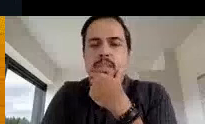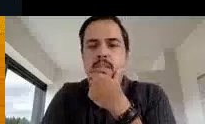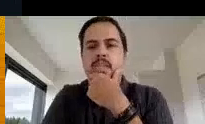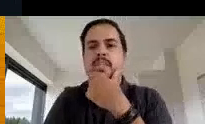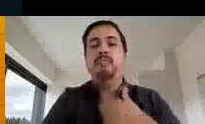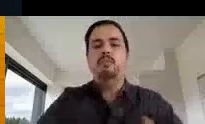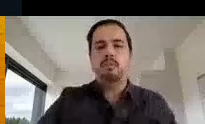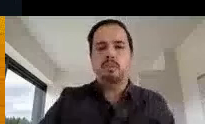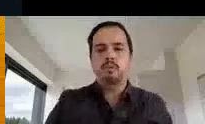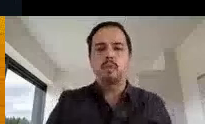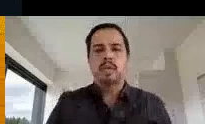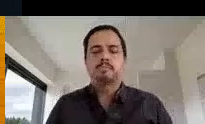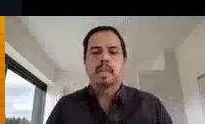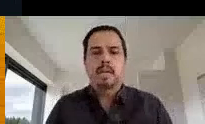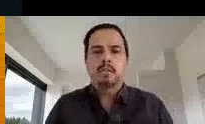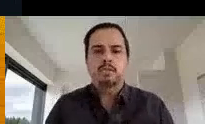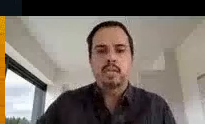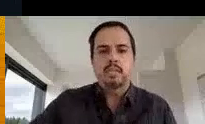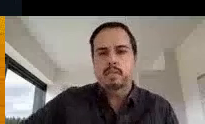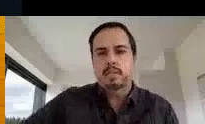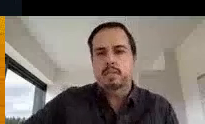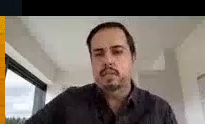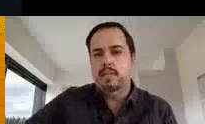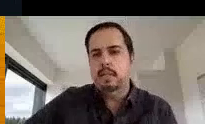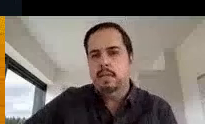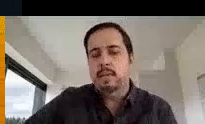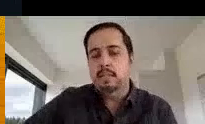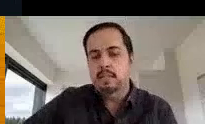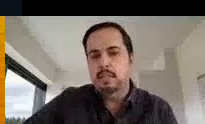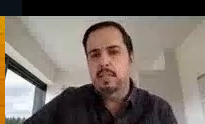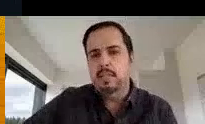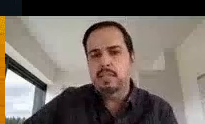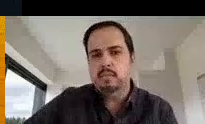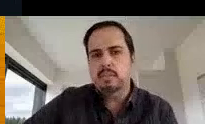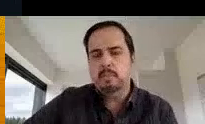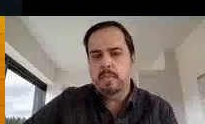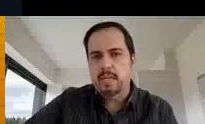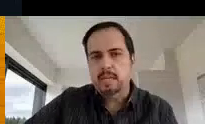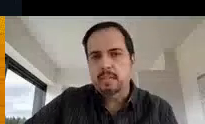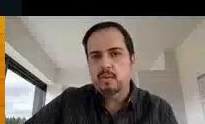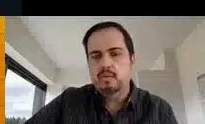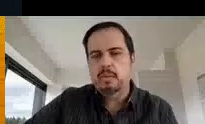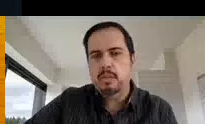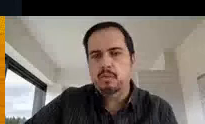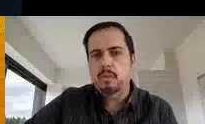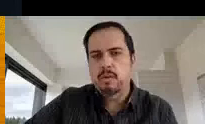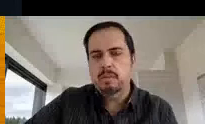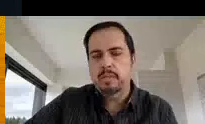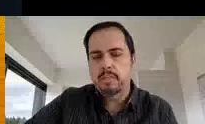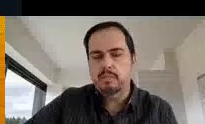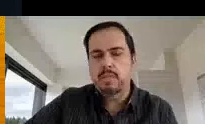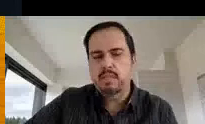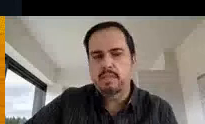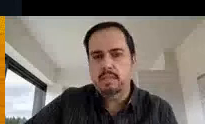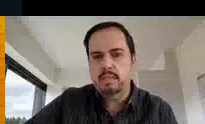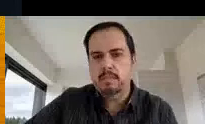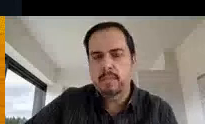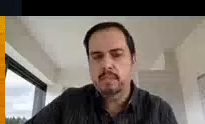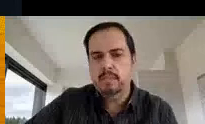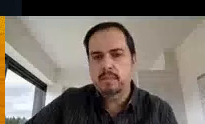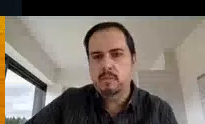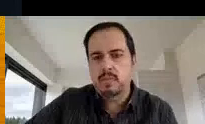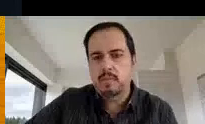vida de evolução. É a história de você ter, você tem 30 anos de experiência ou você tem um ano